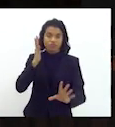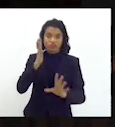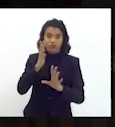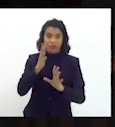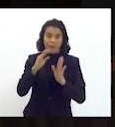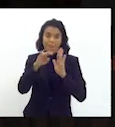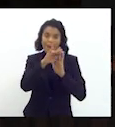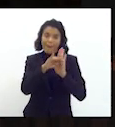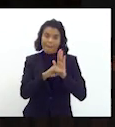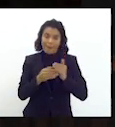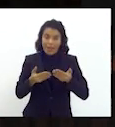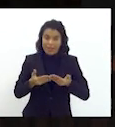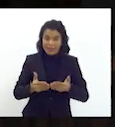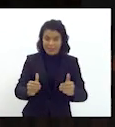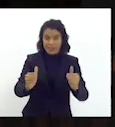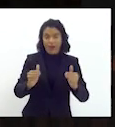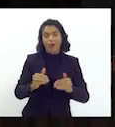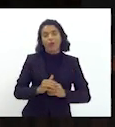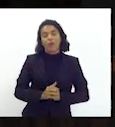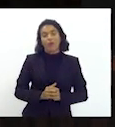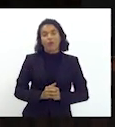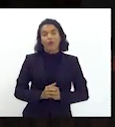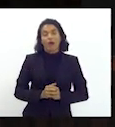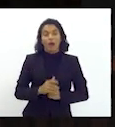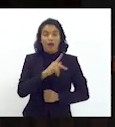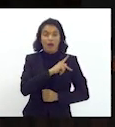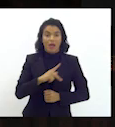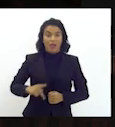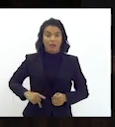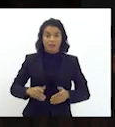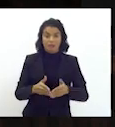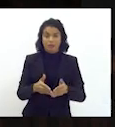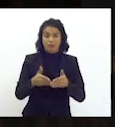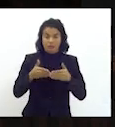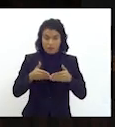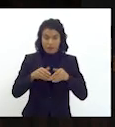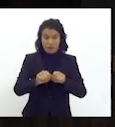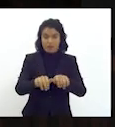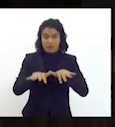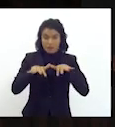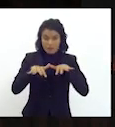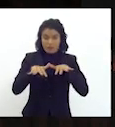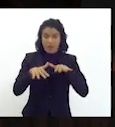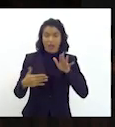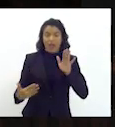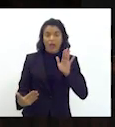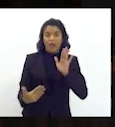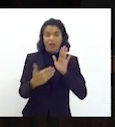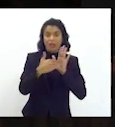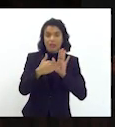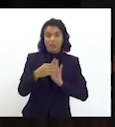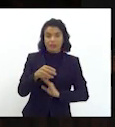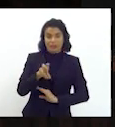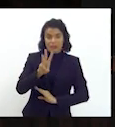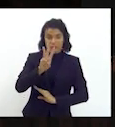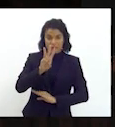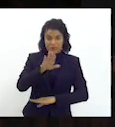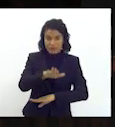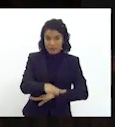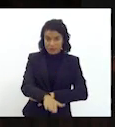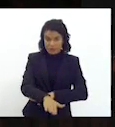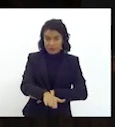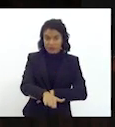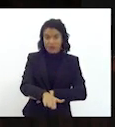expediente inicial a presidência suspende a sessão até às 15 horas